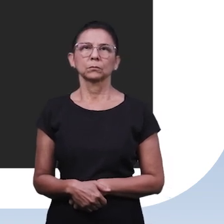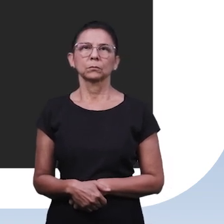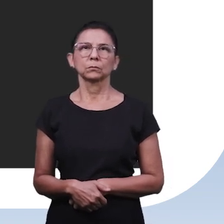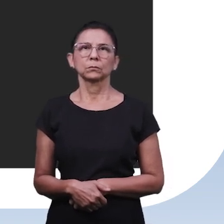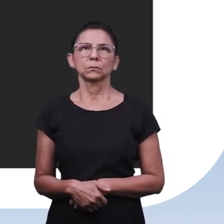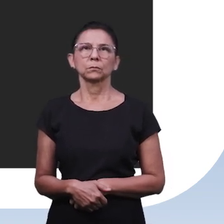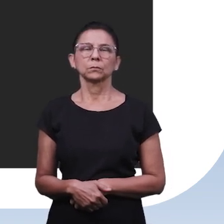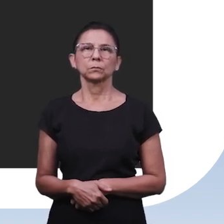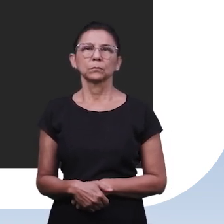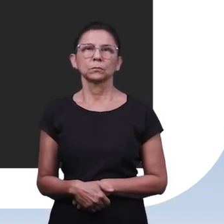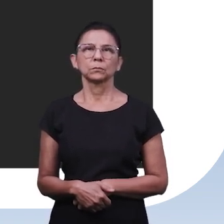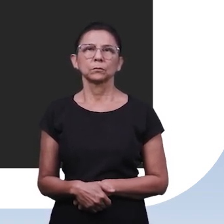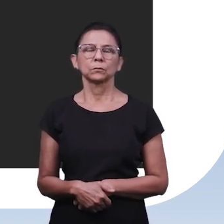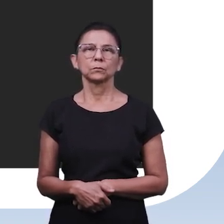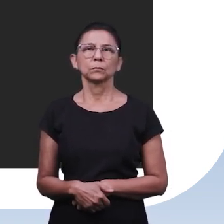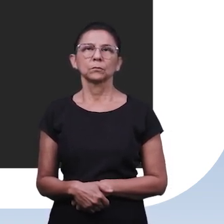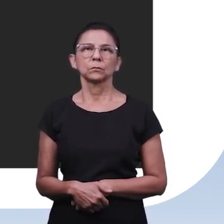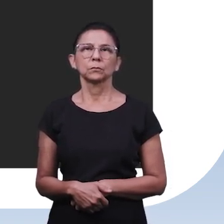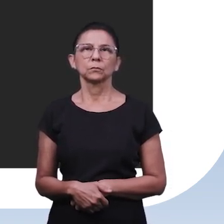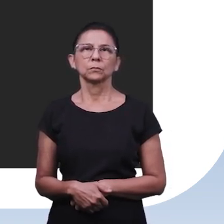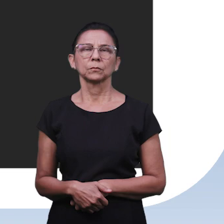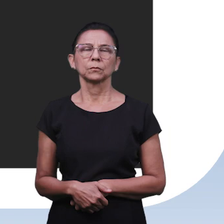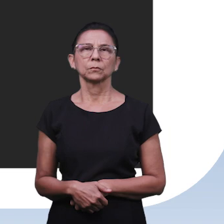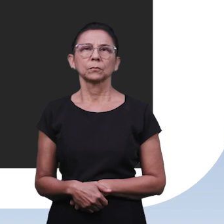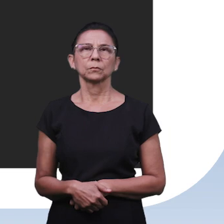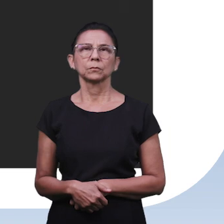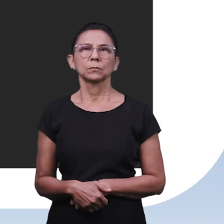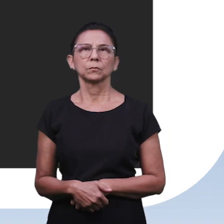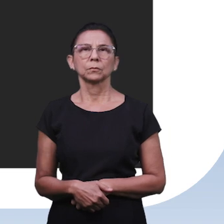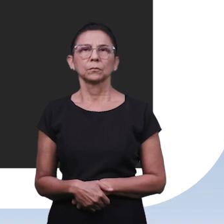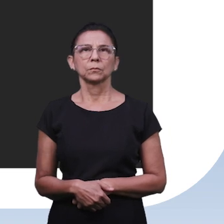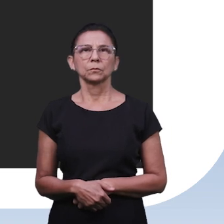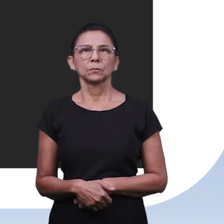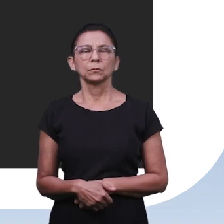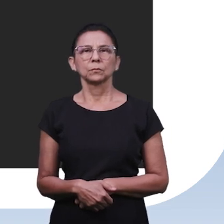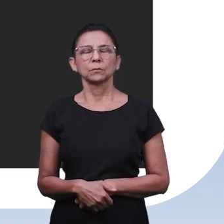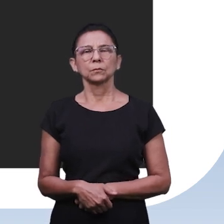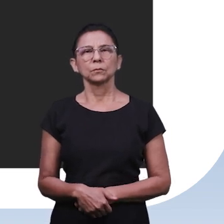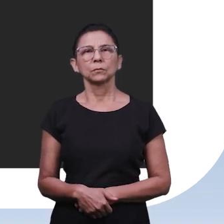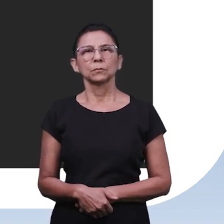vom Herzen, das sie